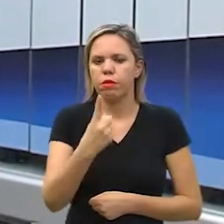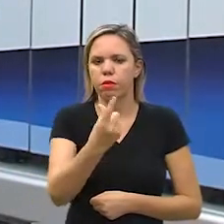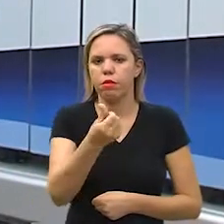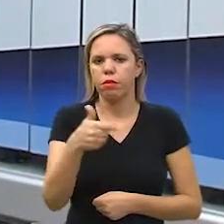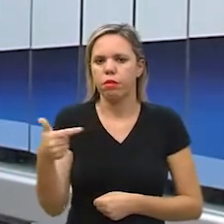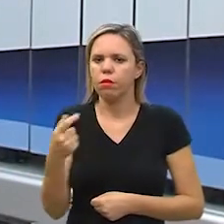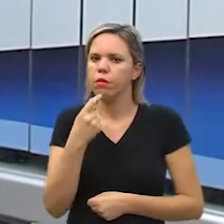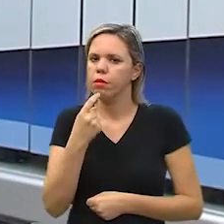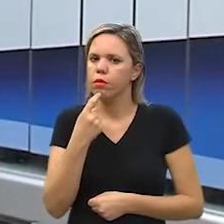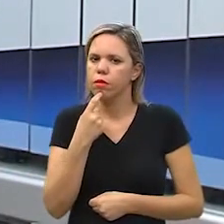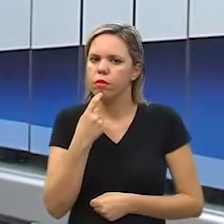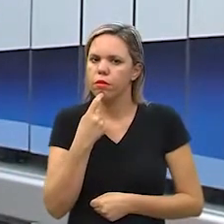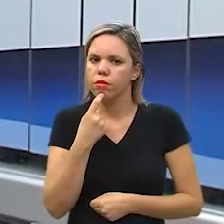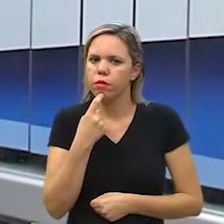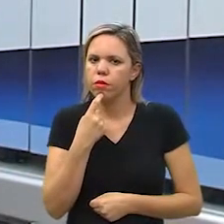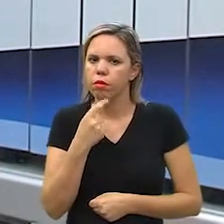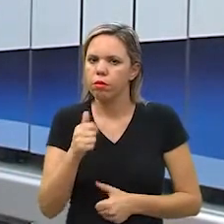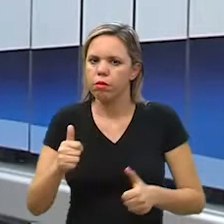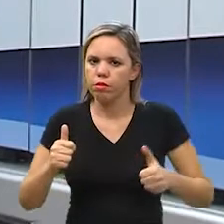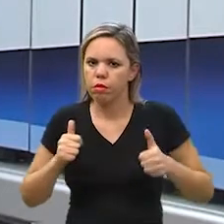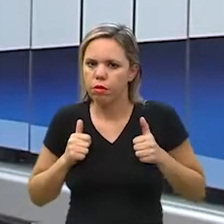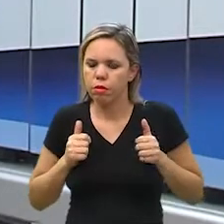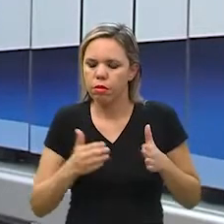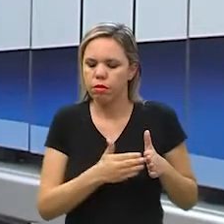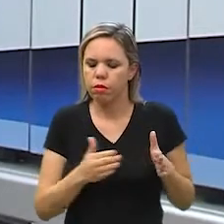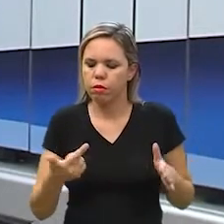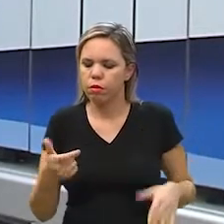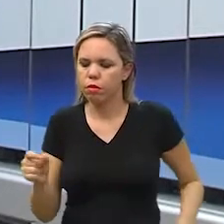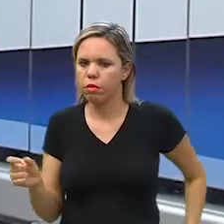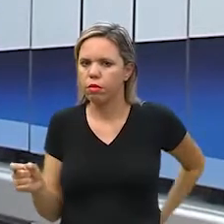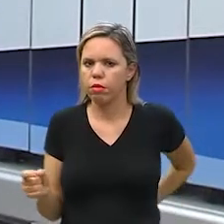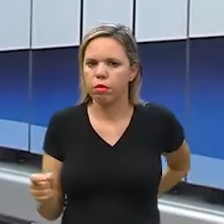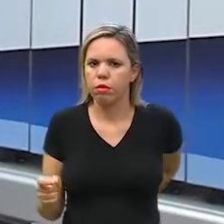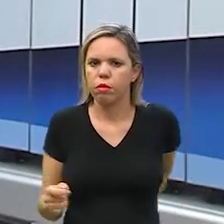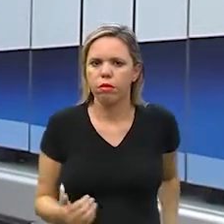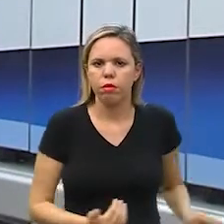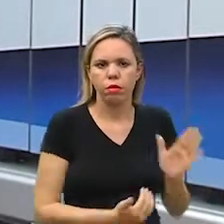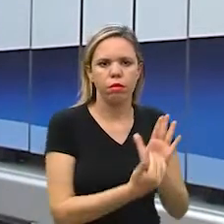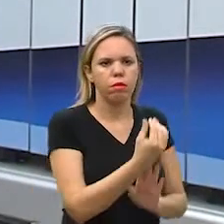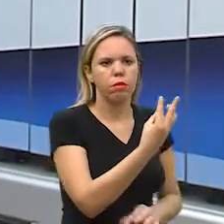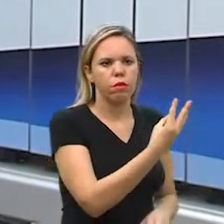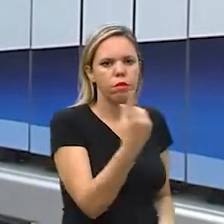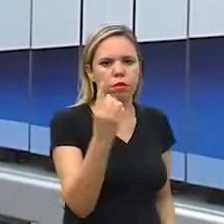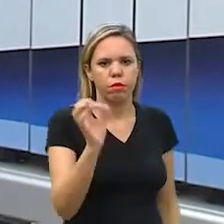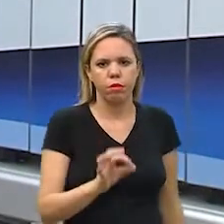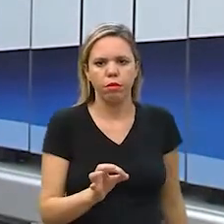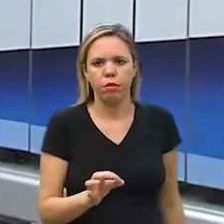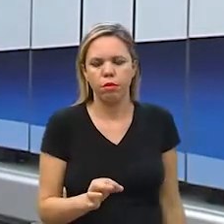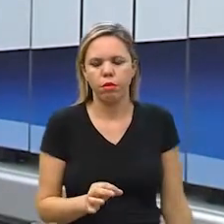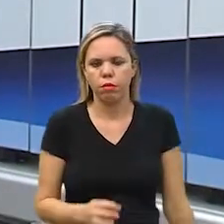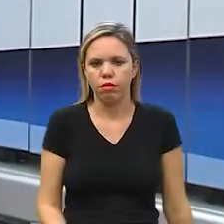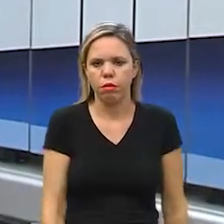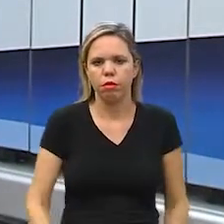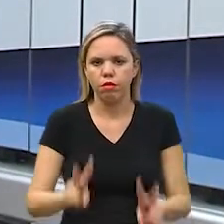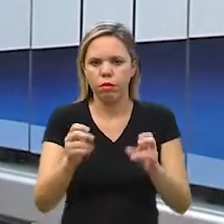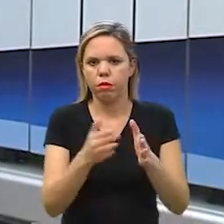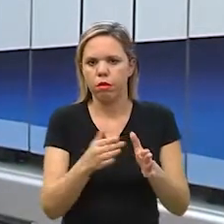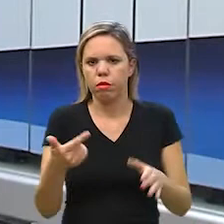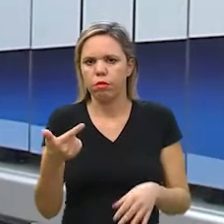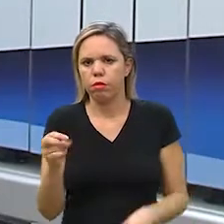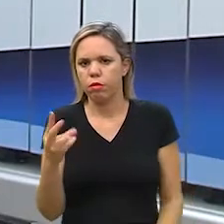108.662 campineiros ficaram sem empregos em 2020, um aumento de 31% em relação